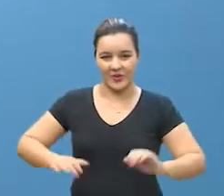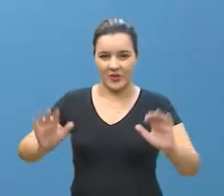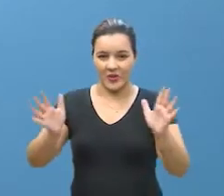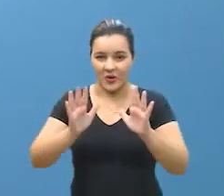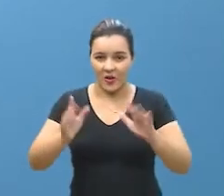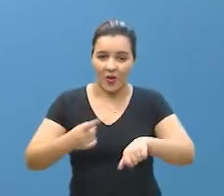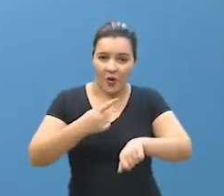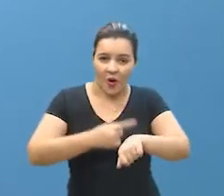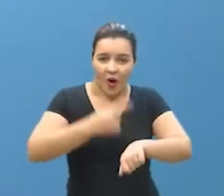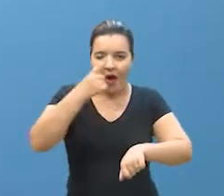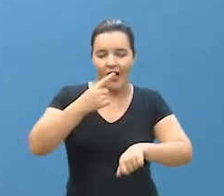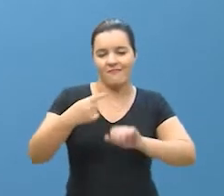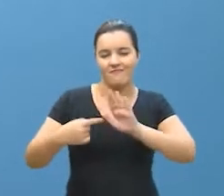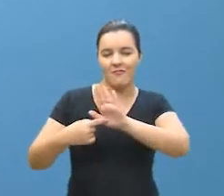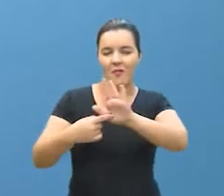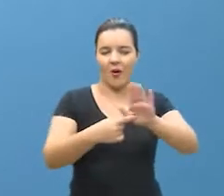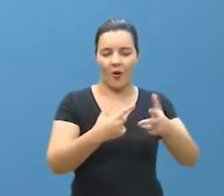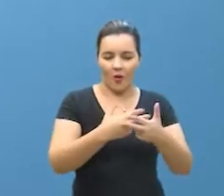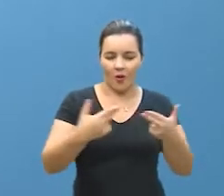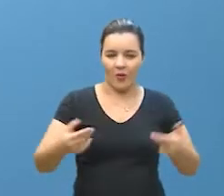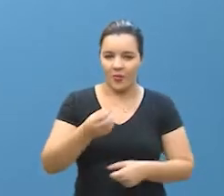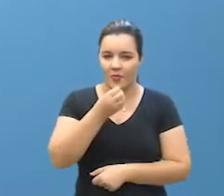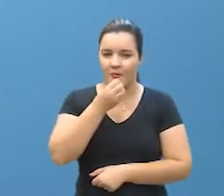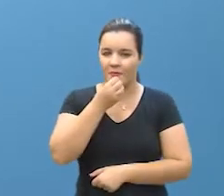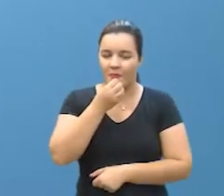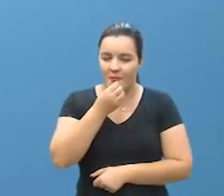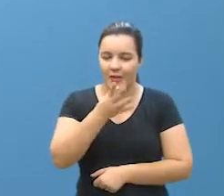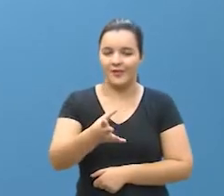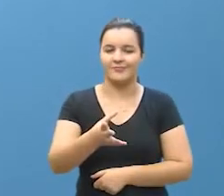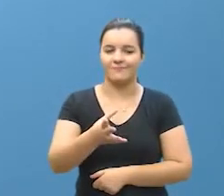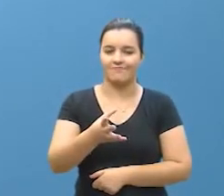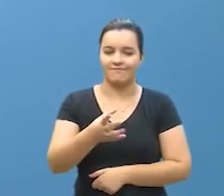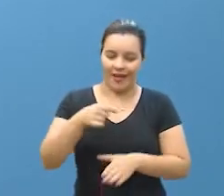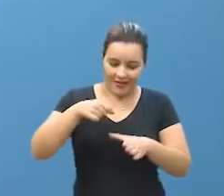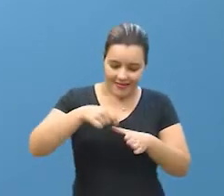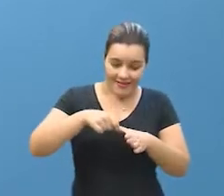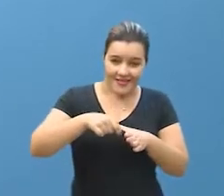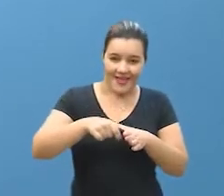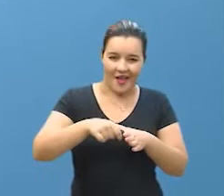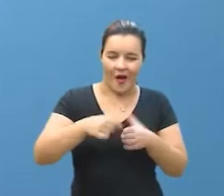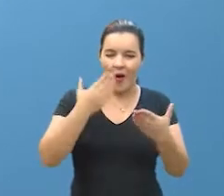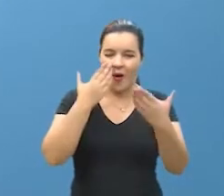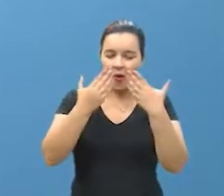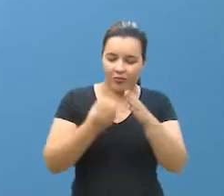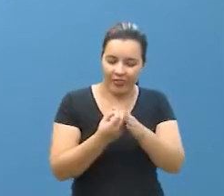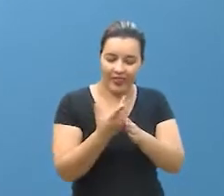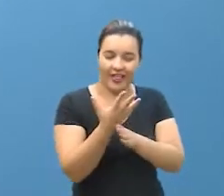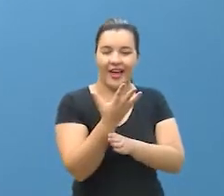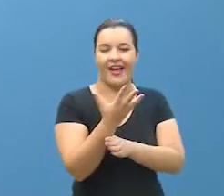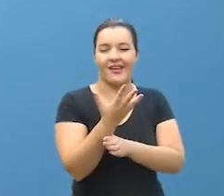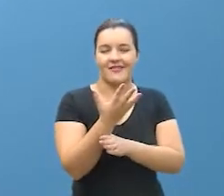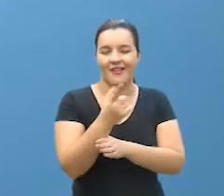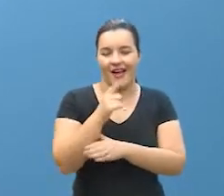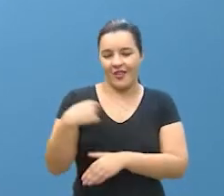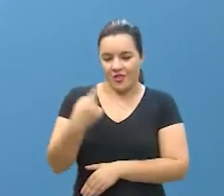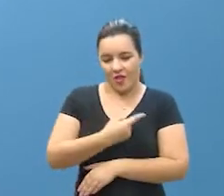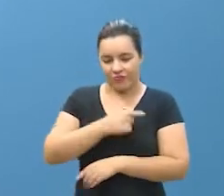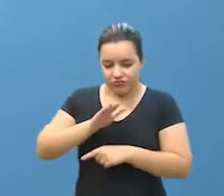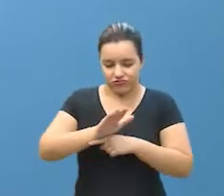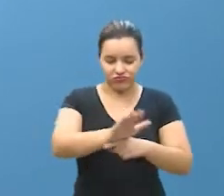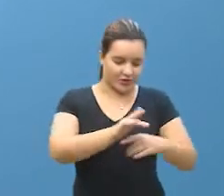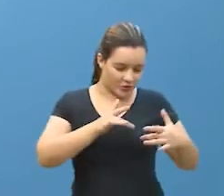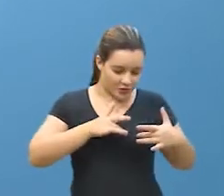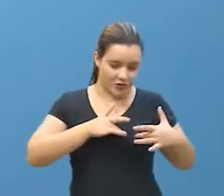Olá, é hora da gente falar de coisa boa, da semente do bem, de solidariedade. E olha, a gente vai falar como os autistas aqui